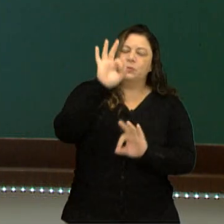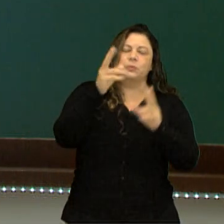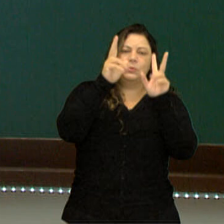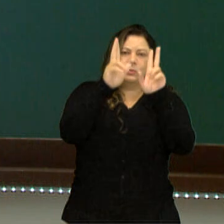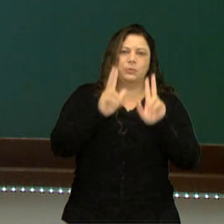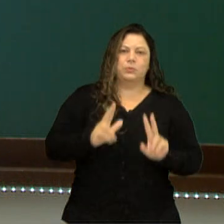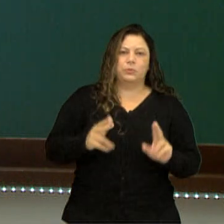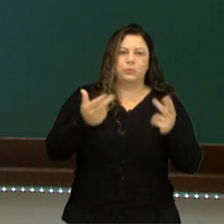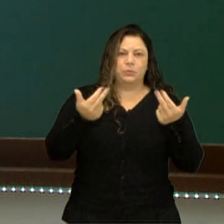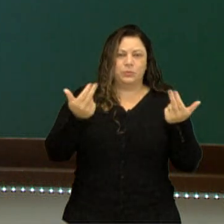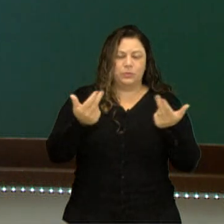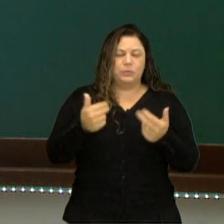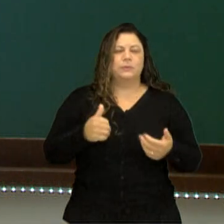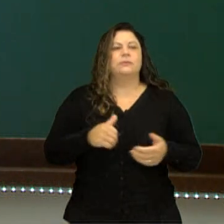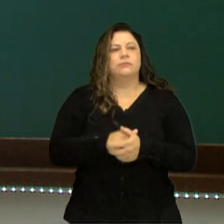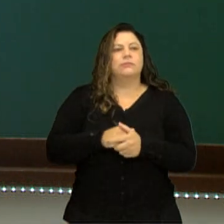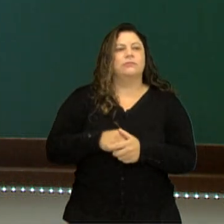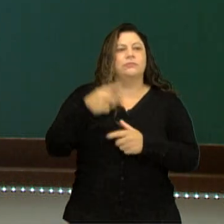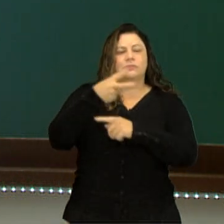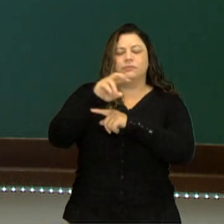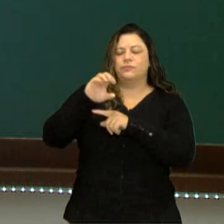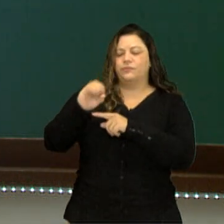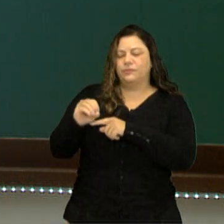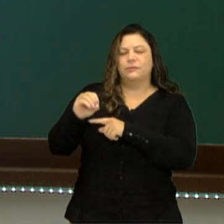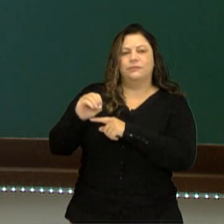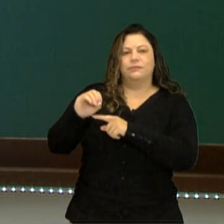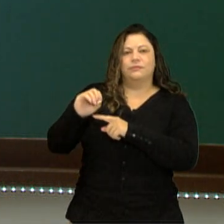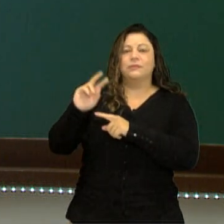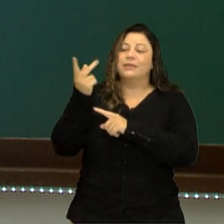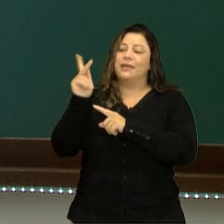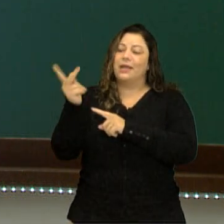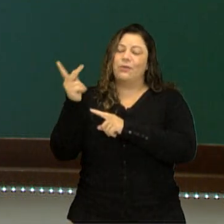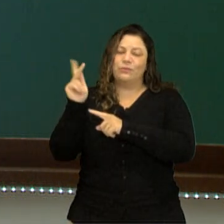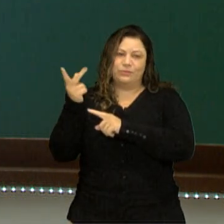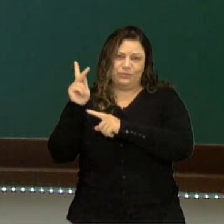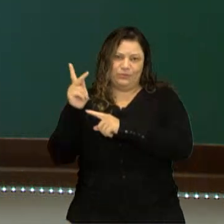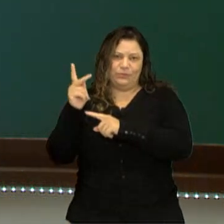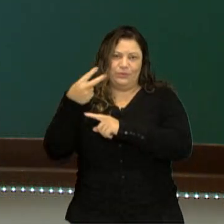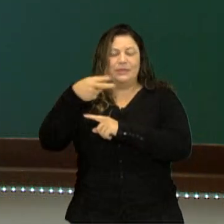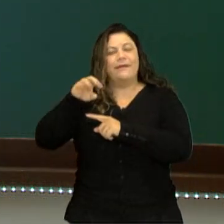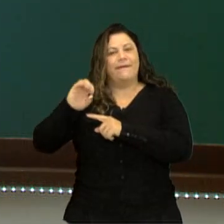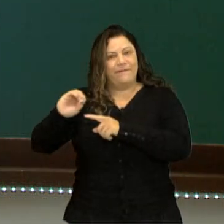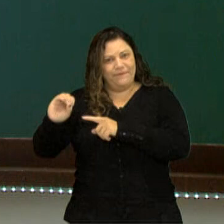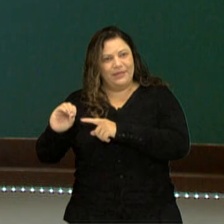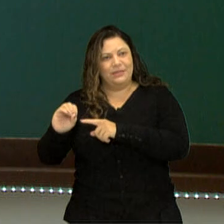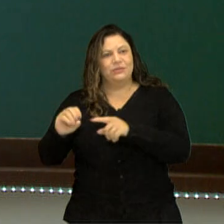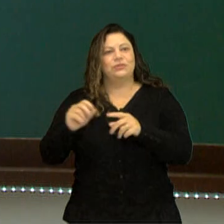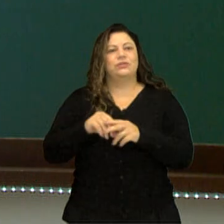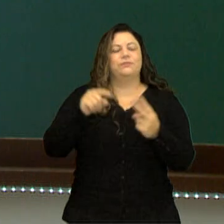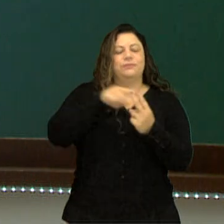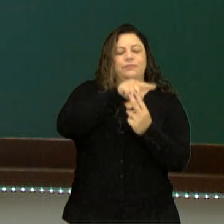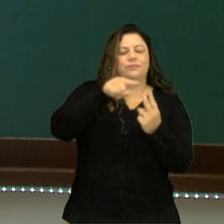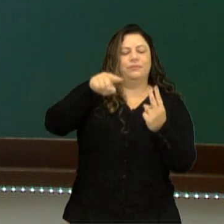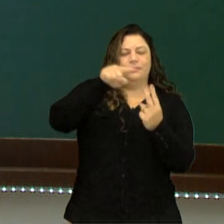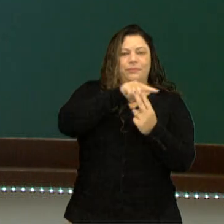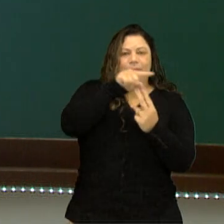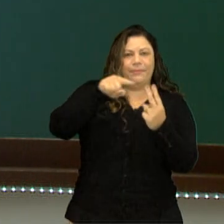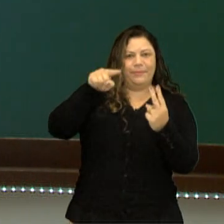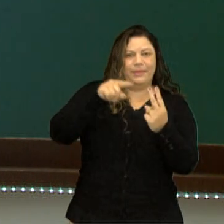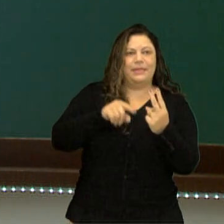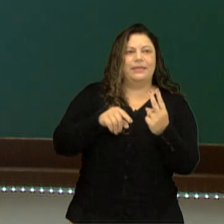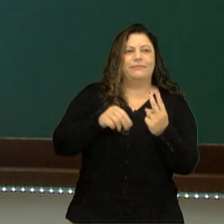no caso aqui, a nossa aresta vale 20, a nossa altura é 20. O π nós estamos usando nesse